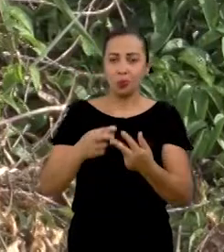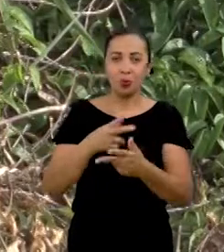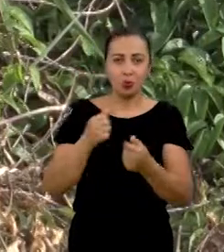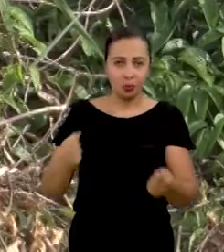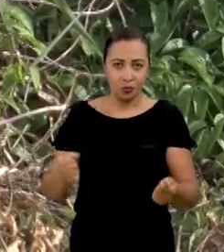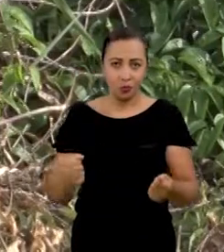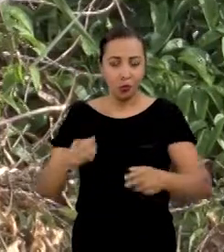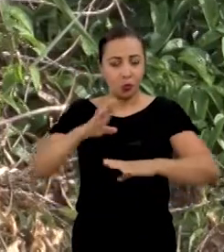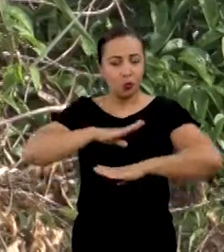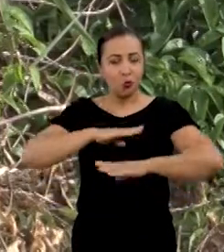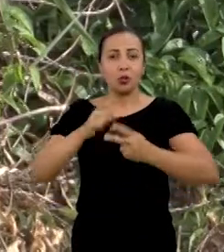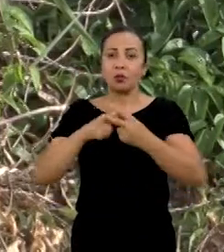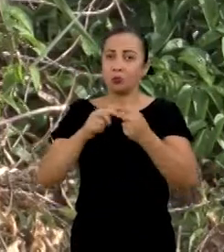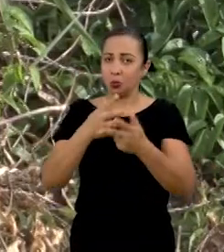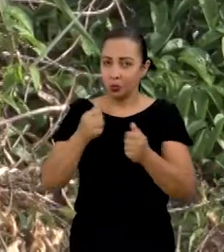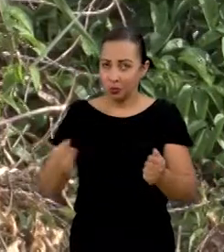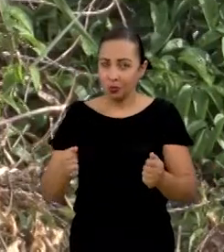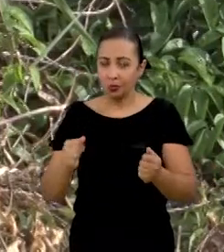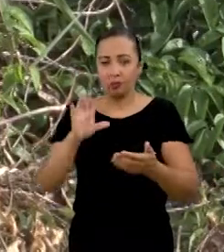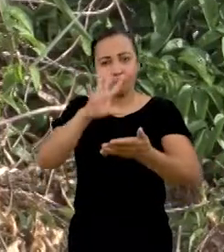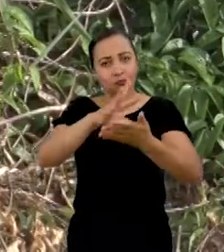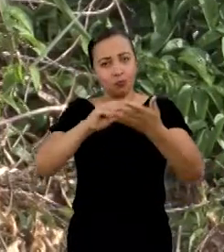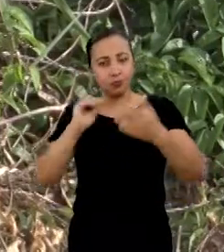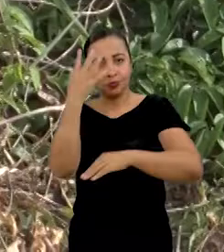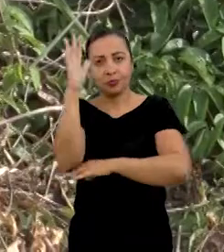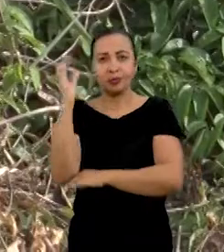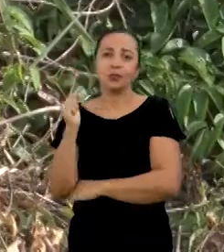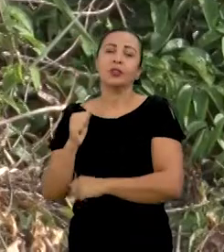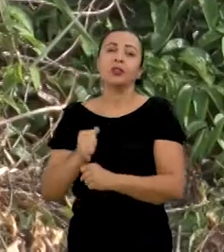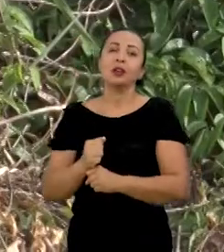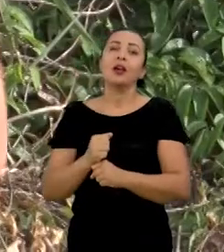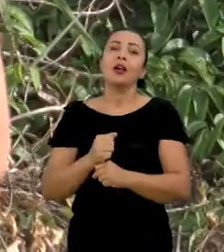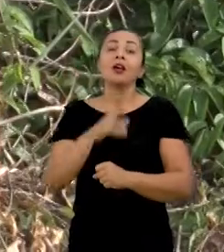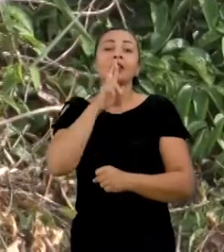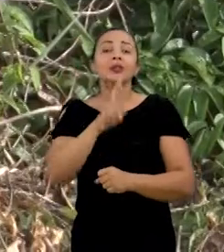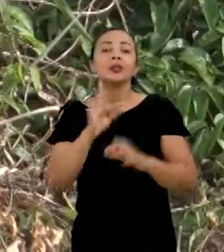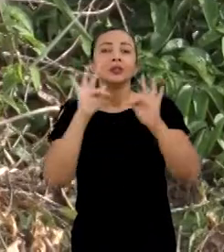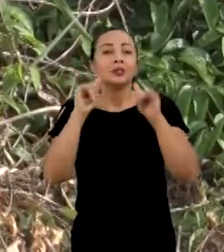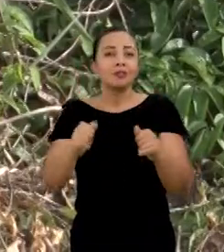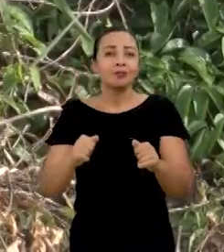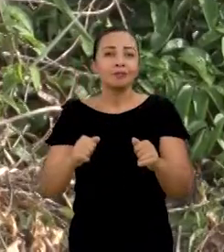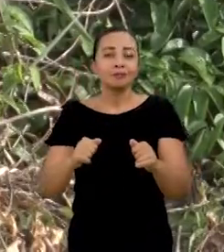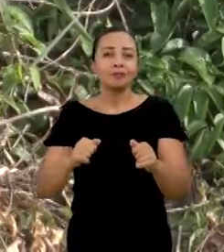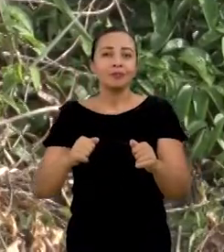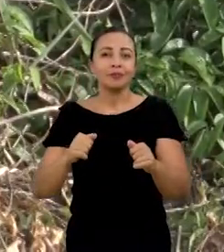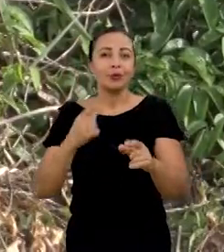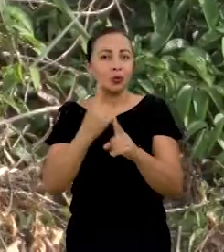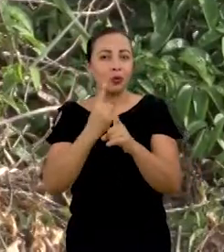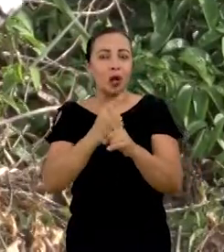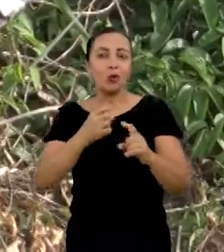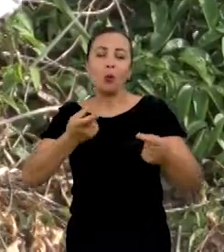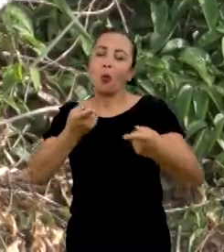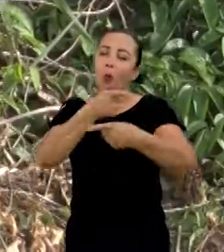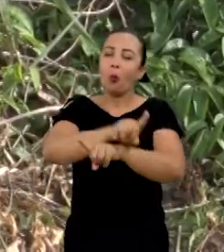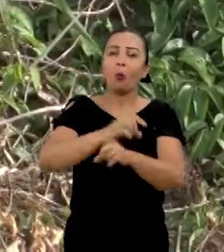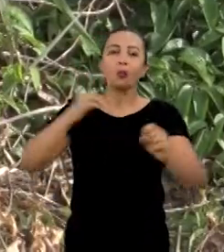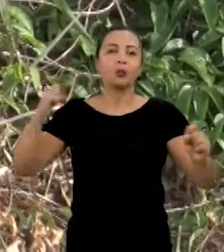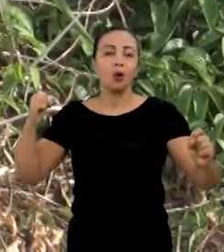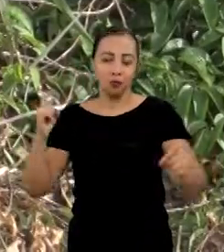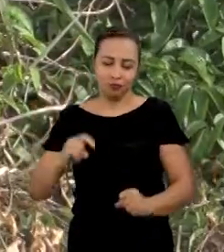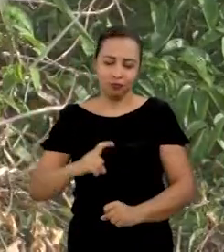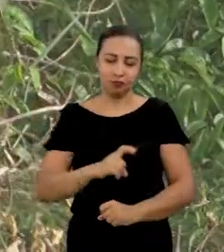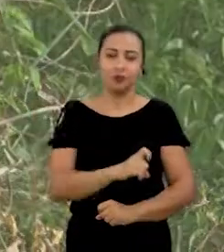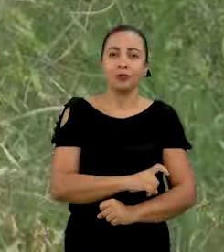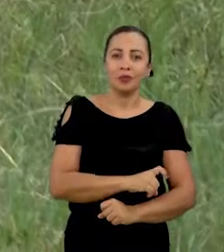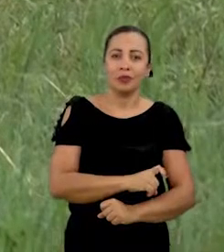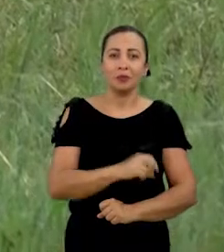e a ação obtida contra esses vermes, esses parasitas, né, esses nematóides. E aí a